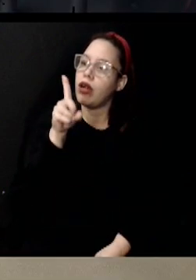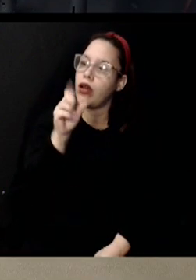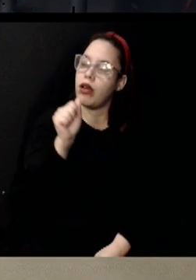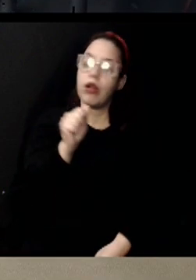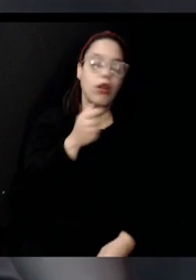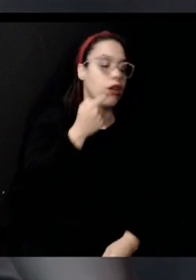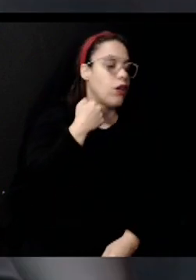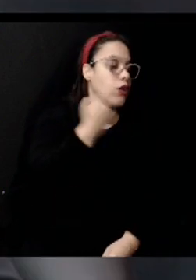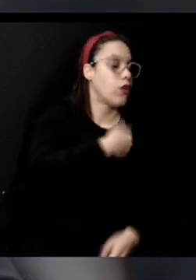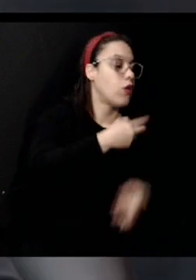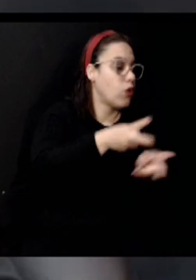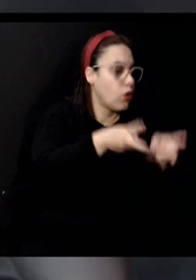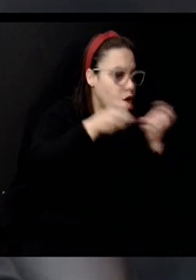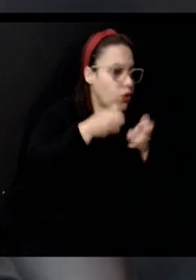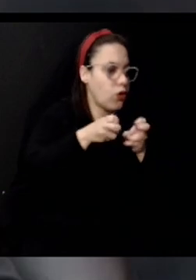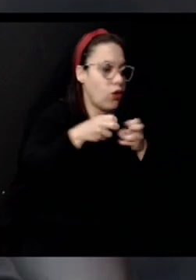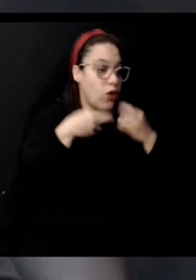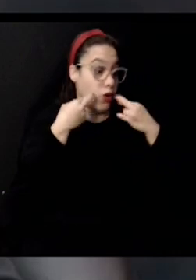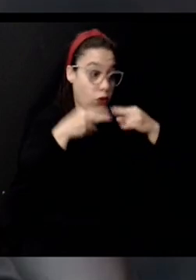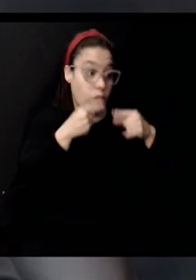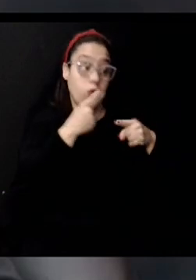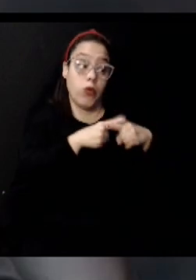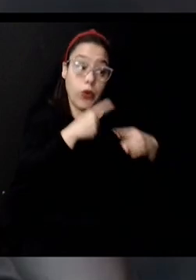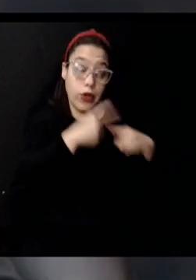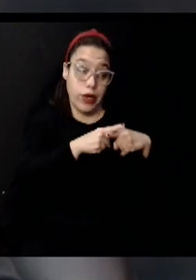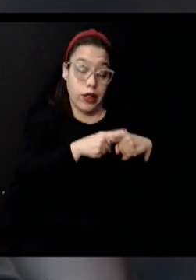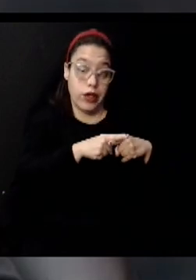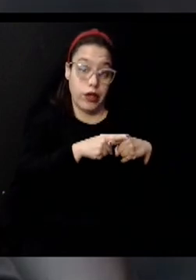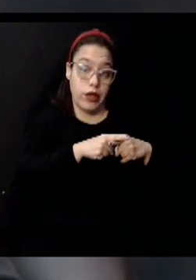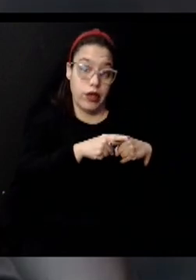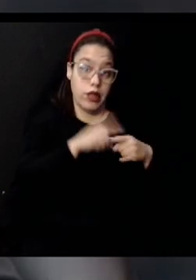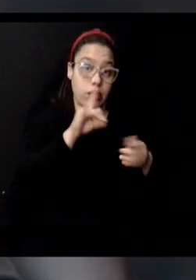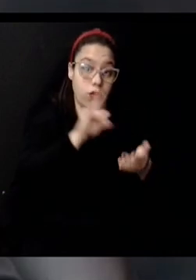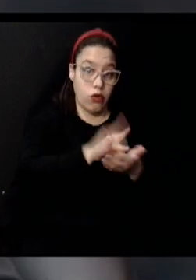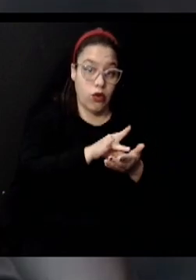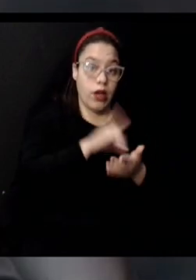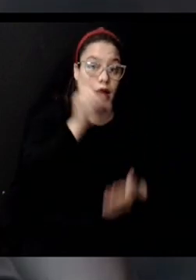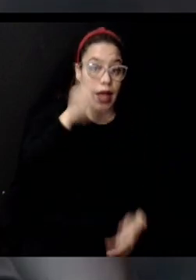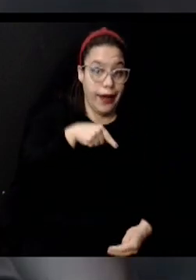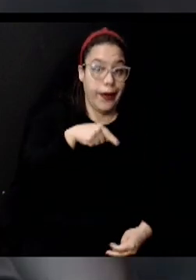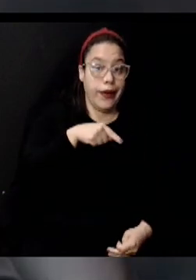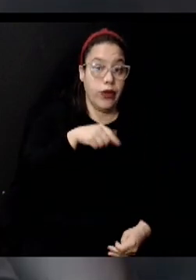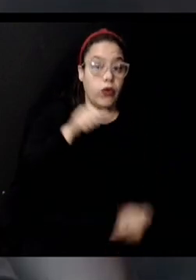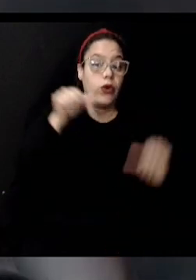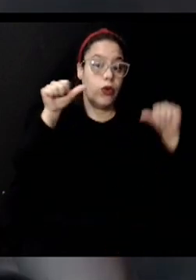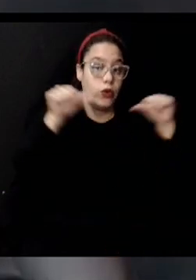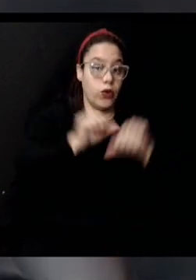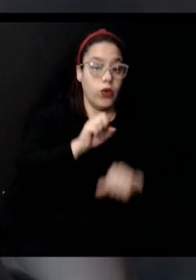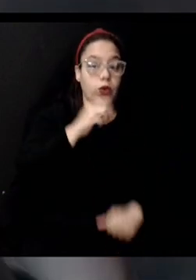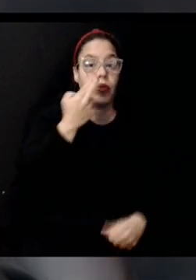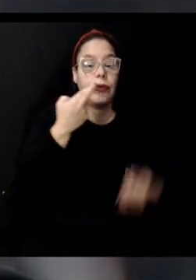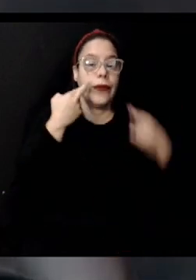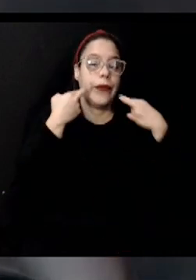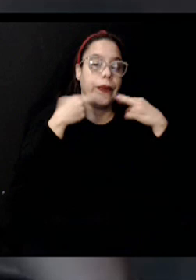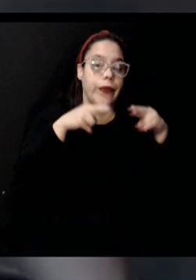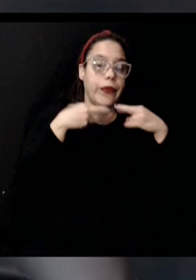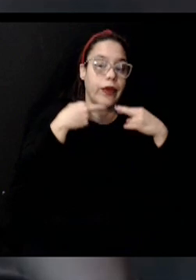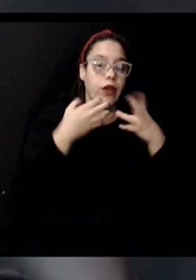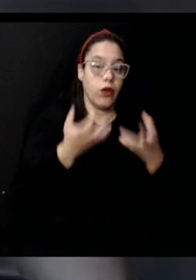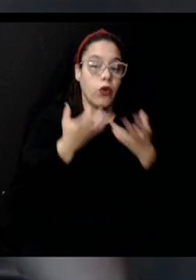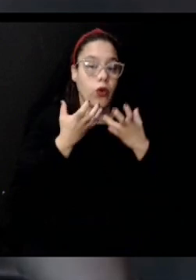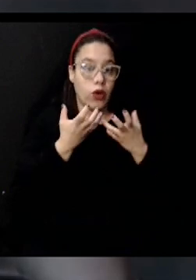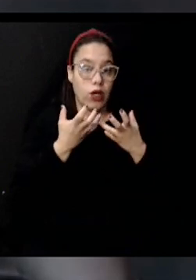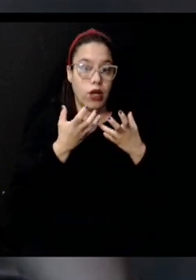estou reclamando porque é de fato uma reclamação, ou eu estou reclamando porque eu quero